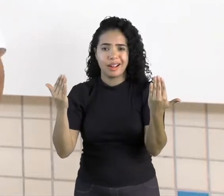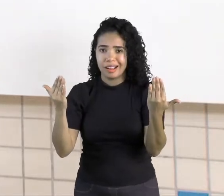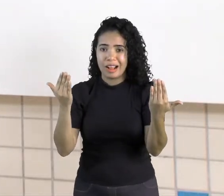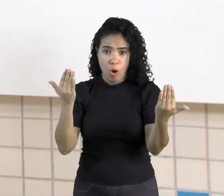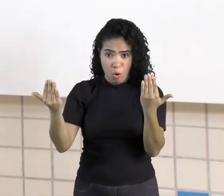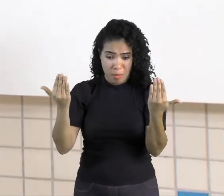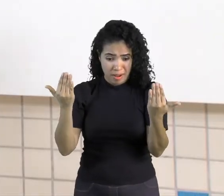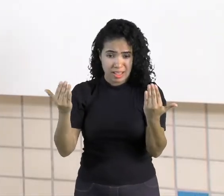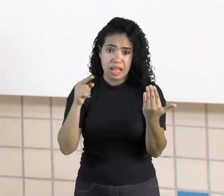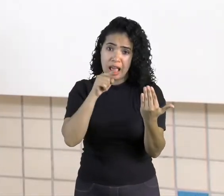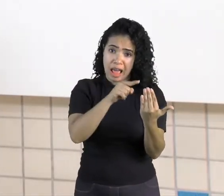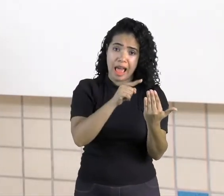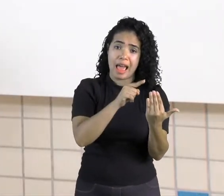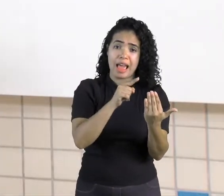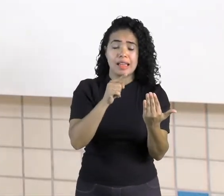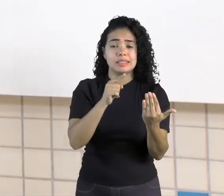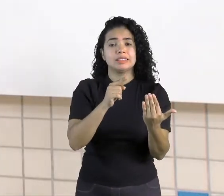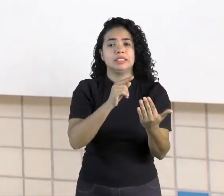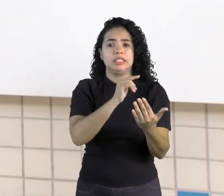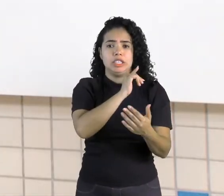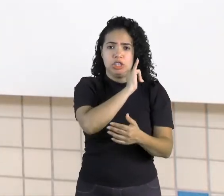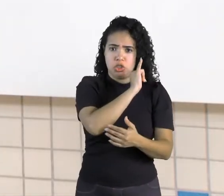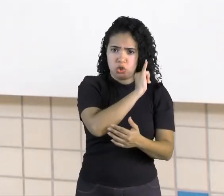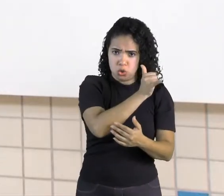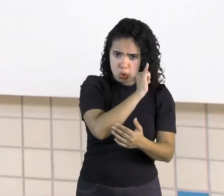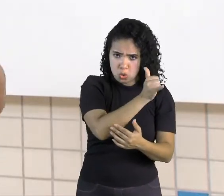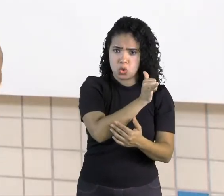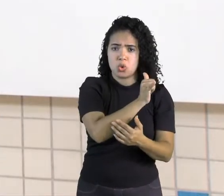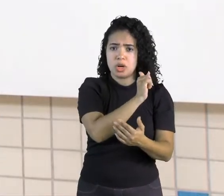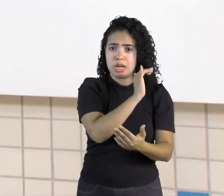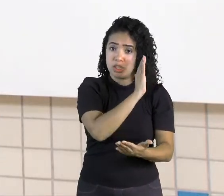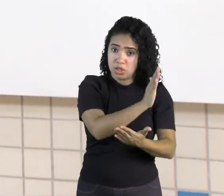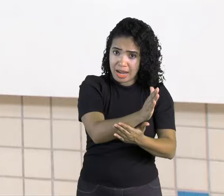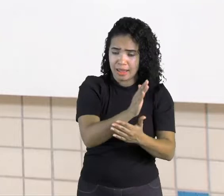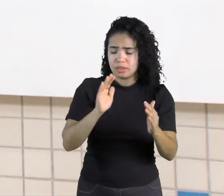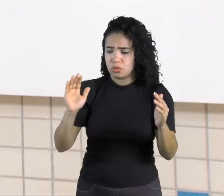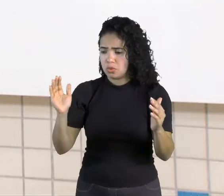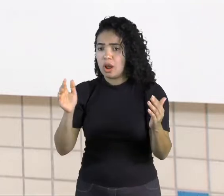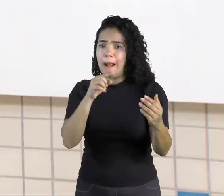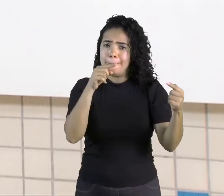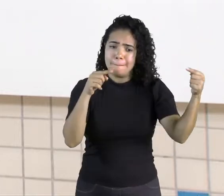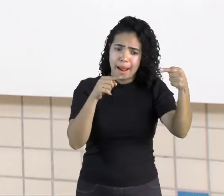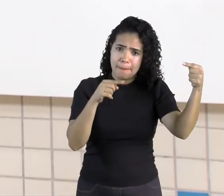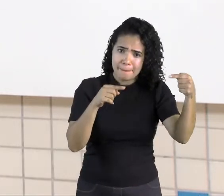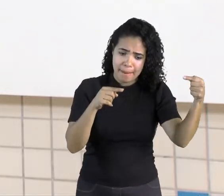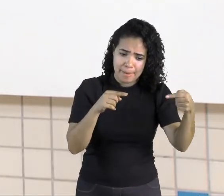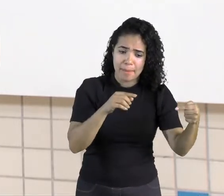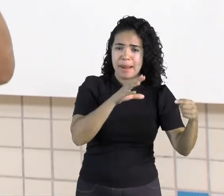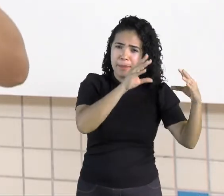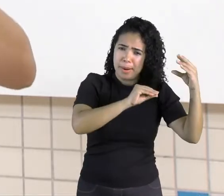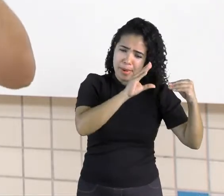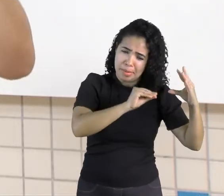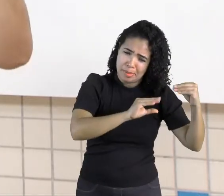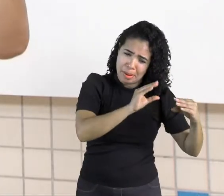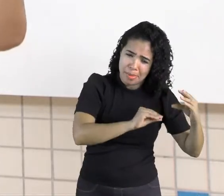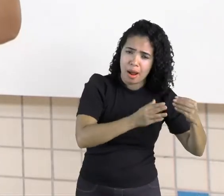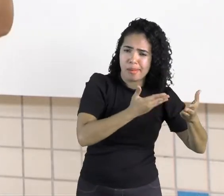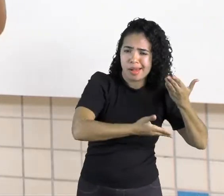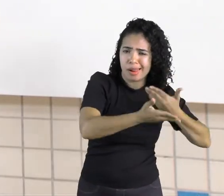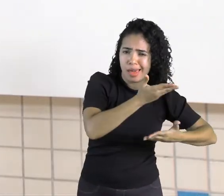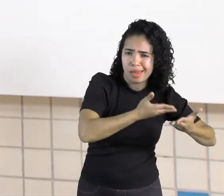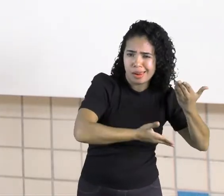discurso indireto, onde não tem a divisão das falas dos personagens, onde você não vai ter aquele momento ali de entrosamento,